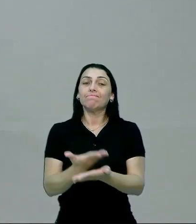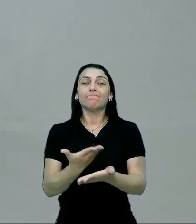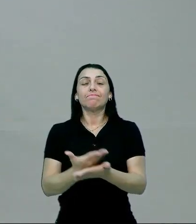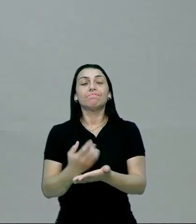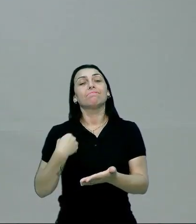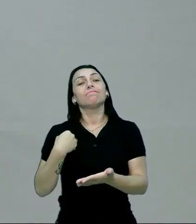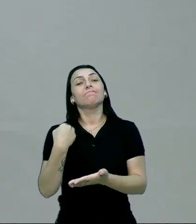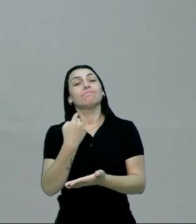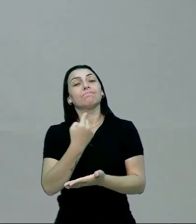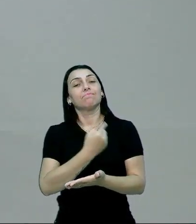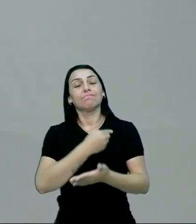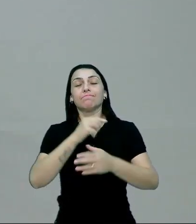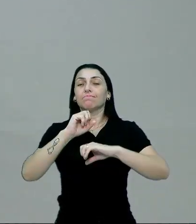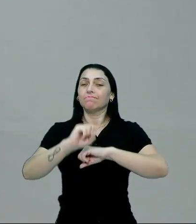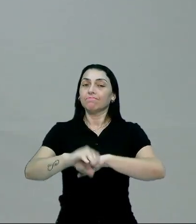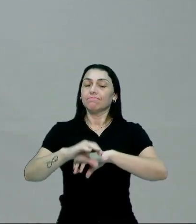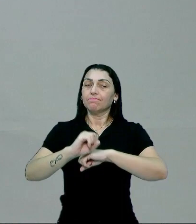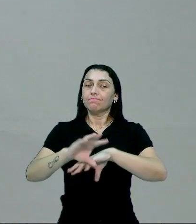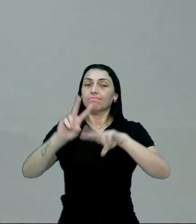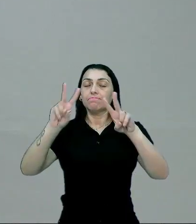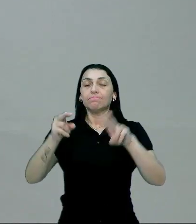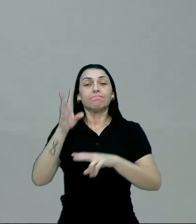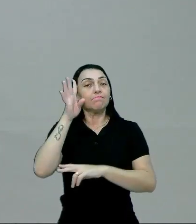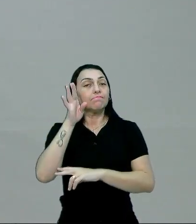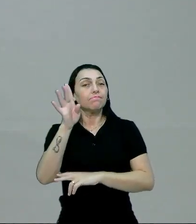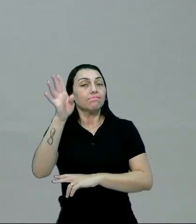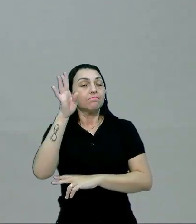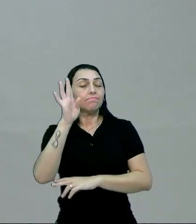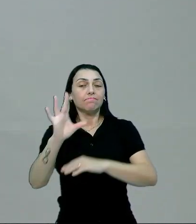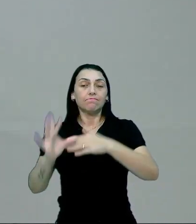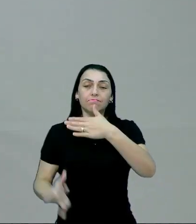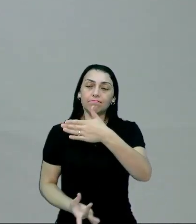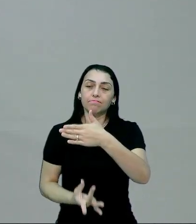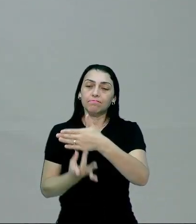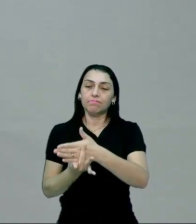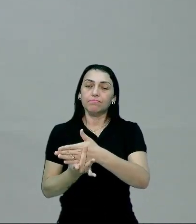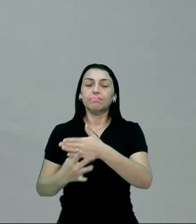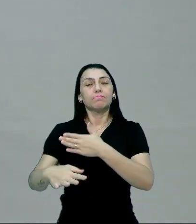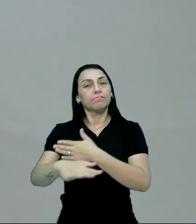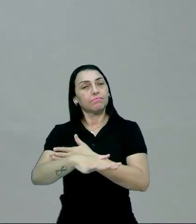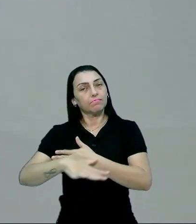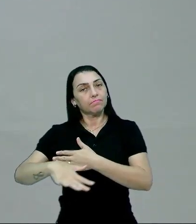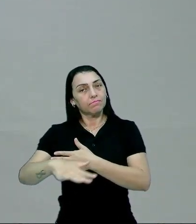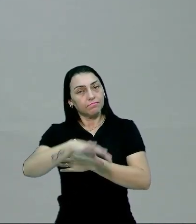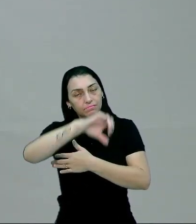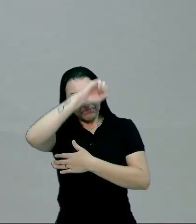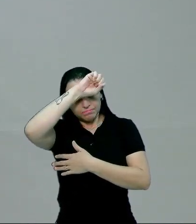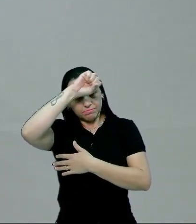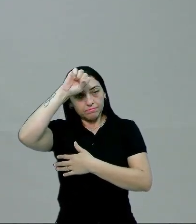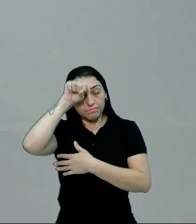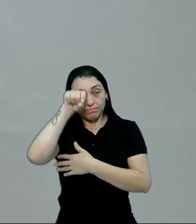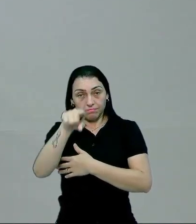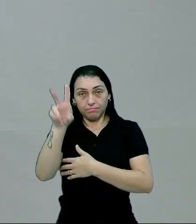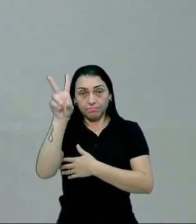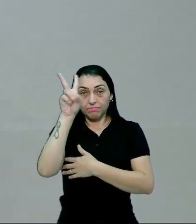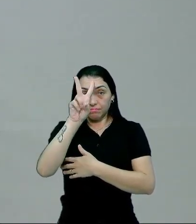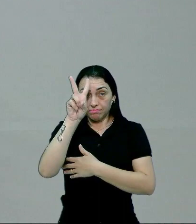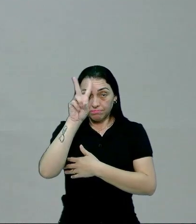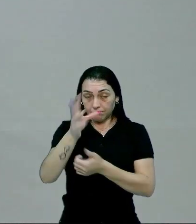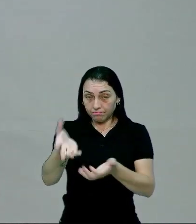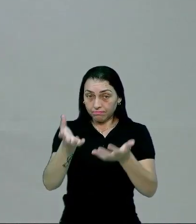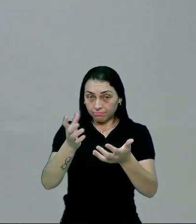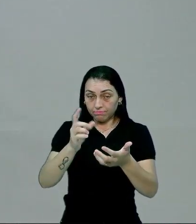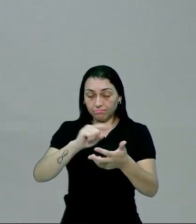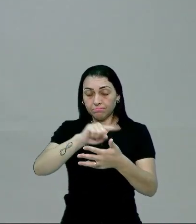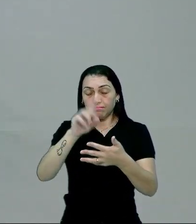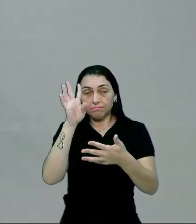que nós estamos tratando a respeito das teorias clássicas em sociologia. Você quer lembrar quais são essas